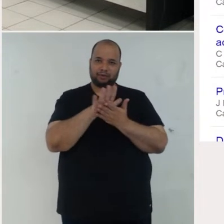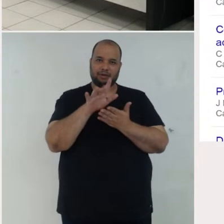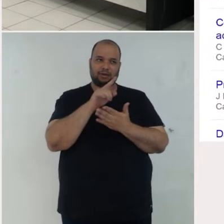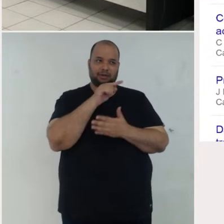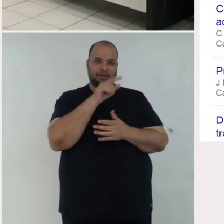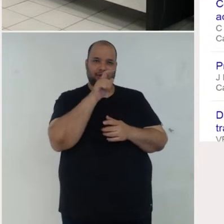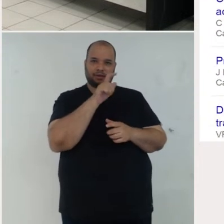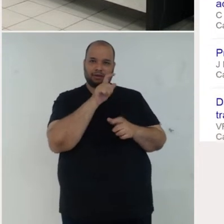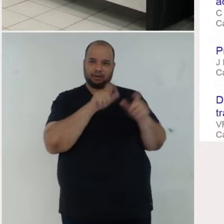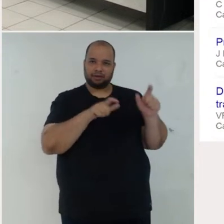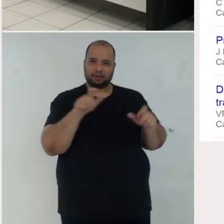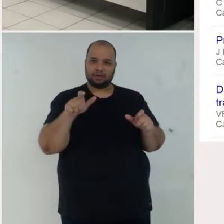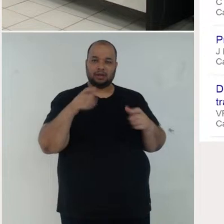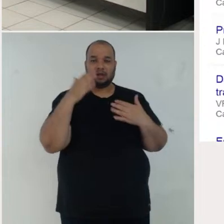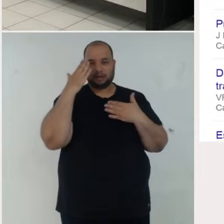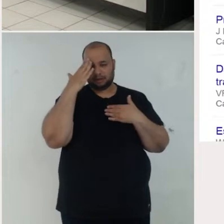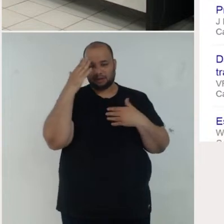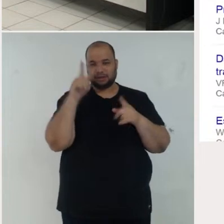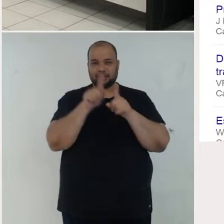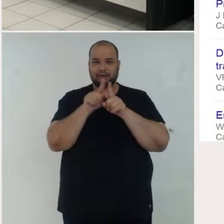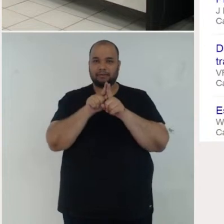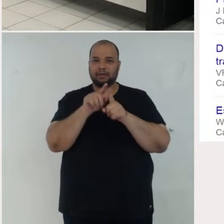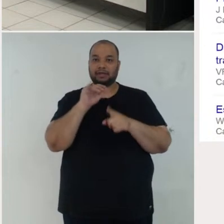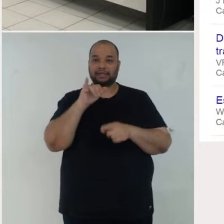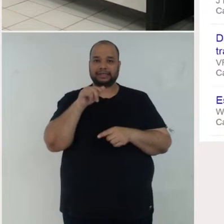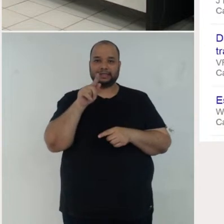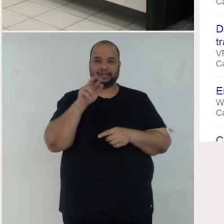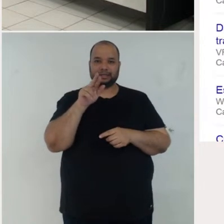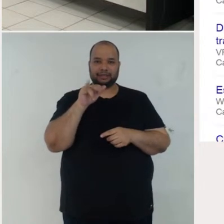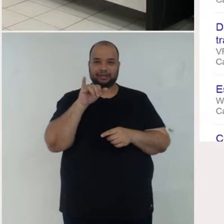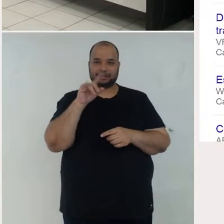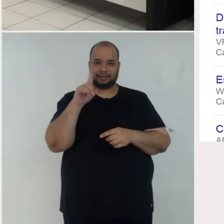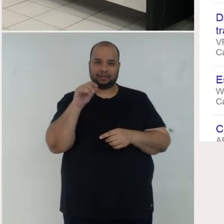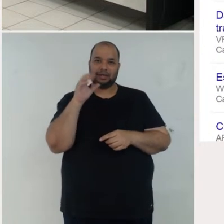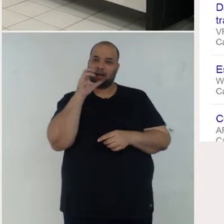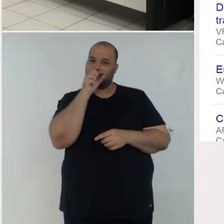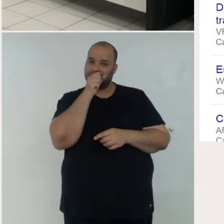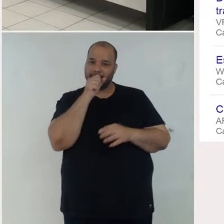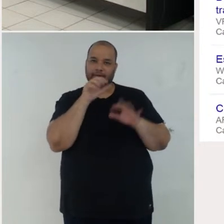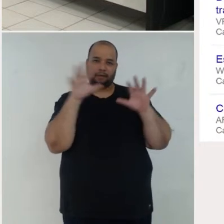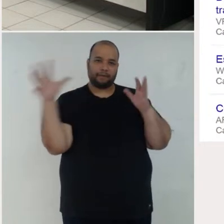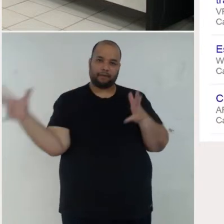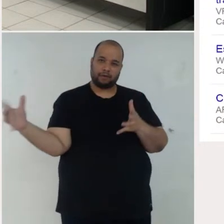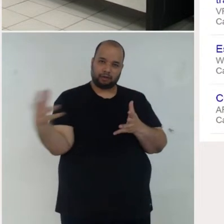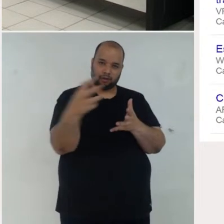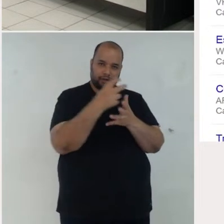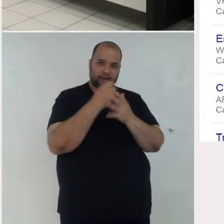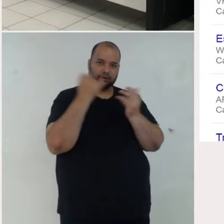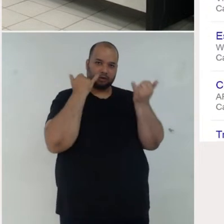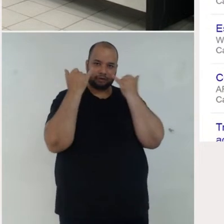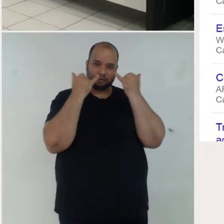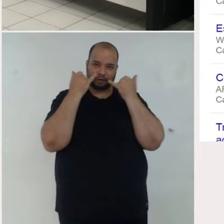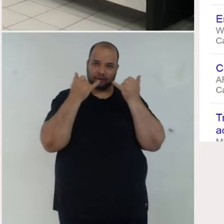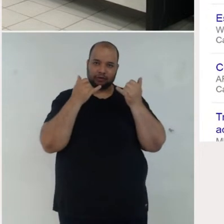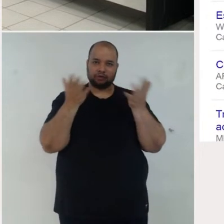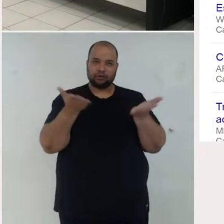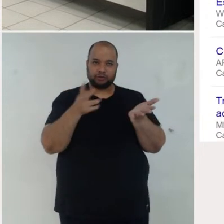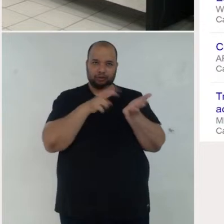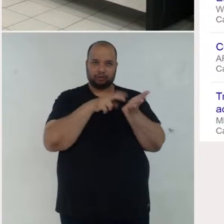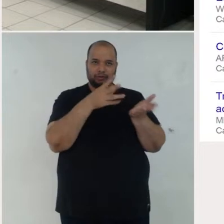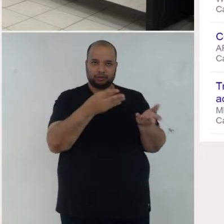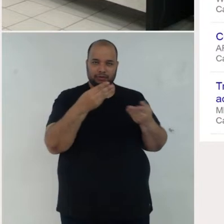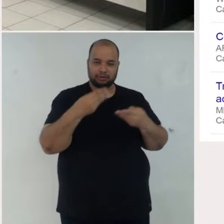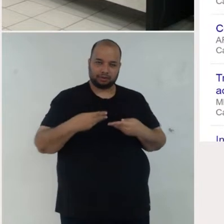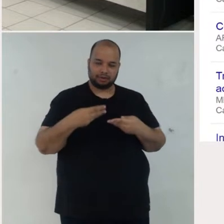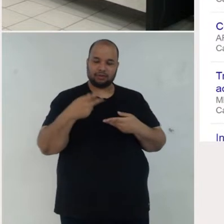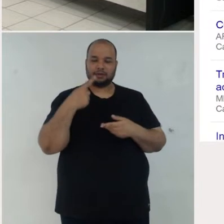depender do dia, eu agradeço a Ingrid, porque hoje de manhã, assim, rapidamente, ela colheu essas informações para mim, né? A depender